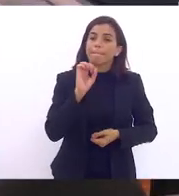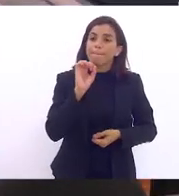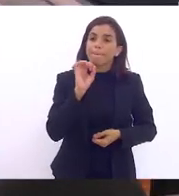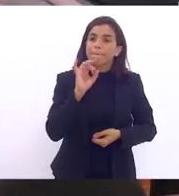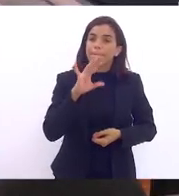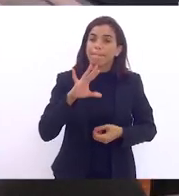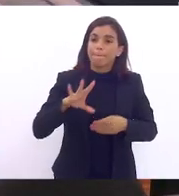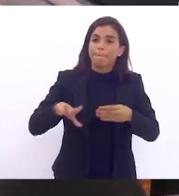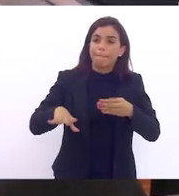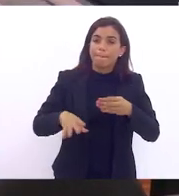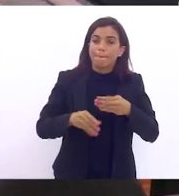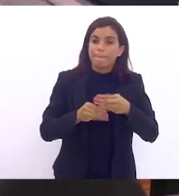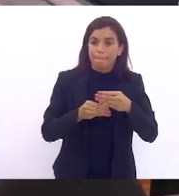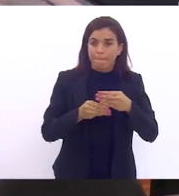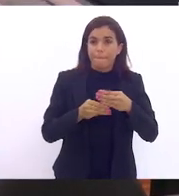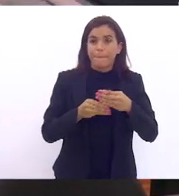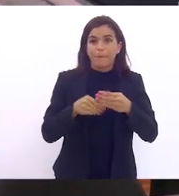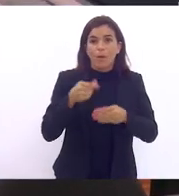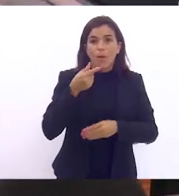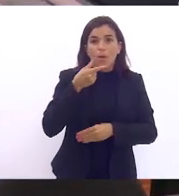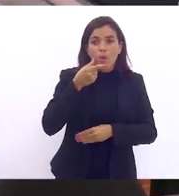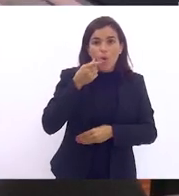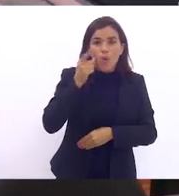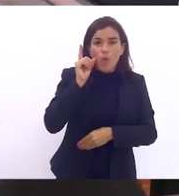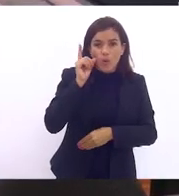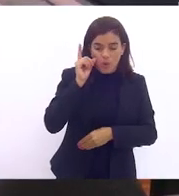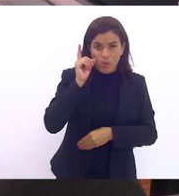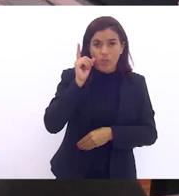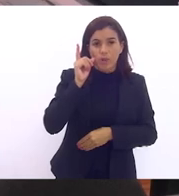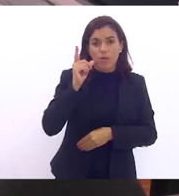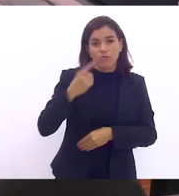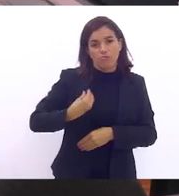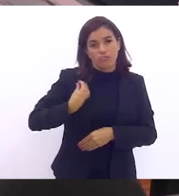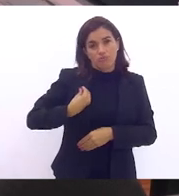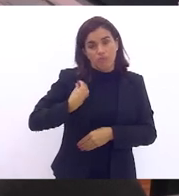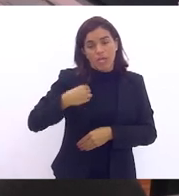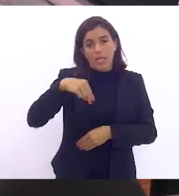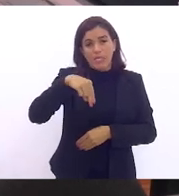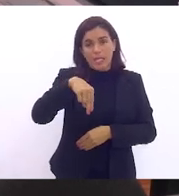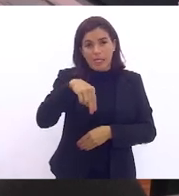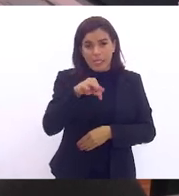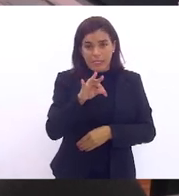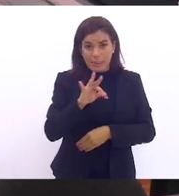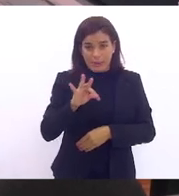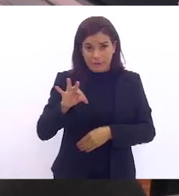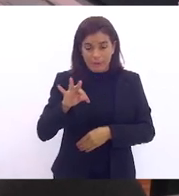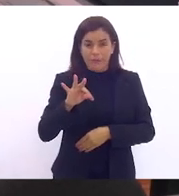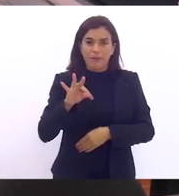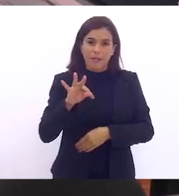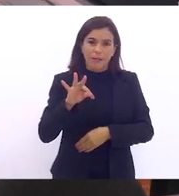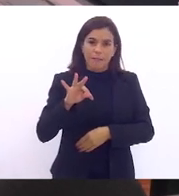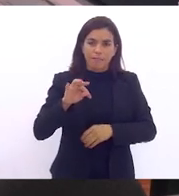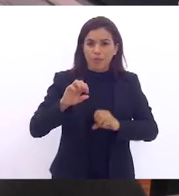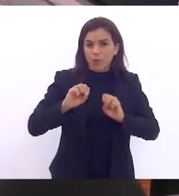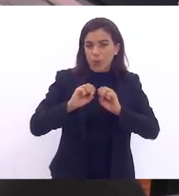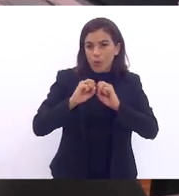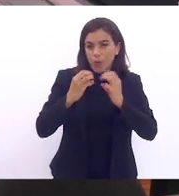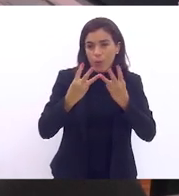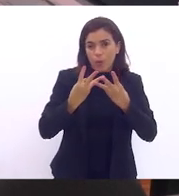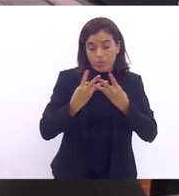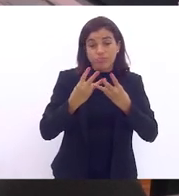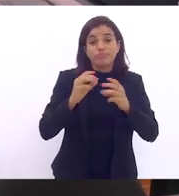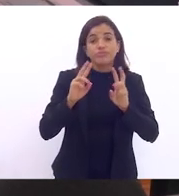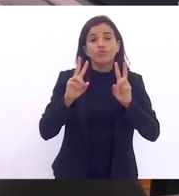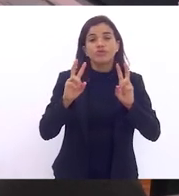rapidamente eh Ontem nós estivemos eh na ntt eh num workshop eh que foi de